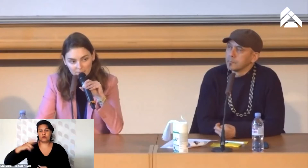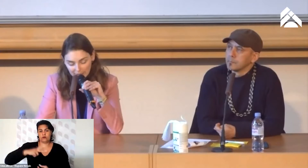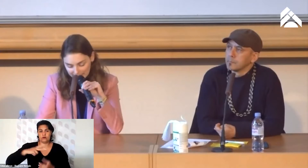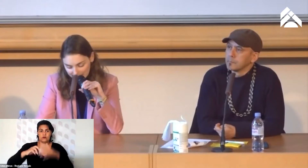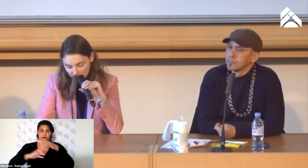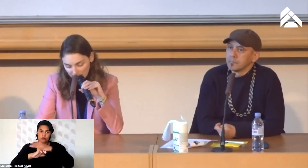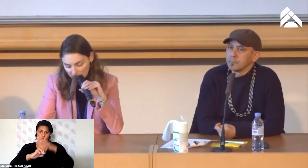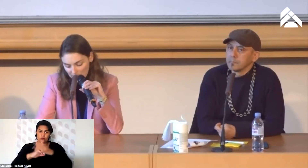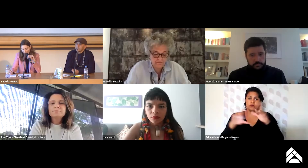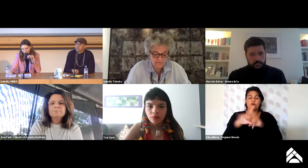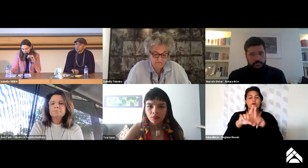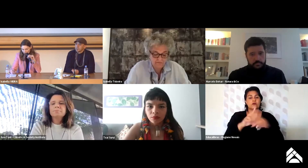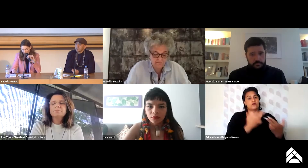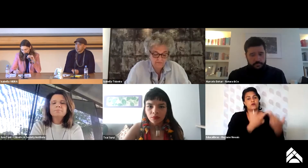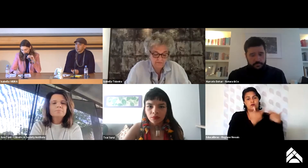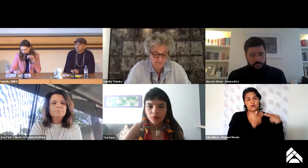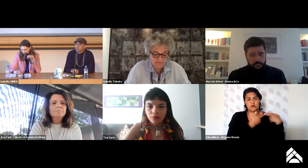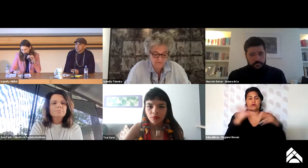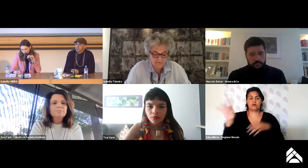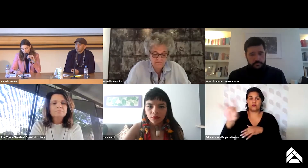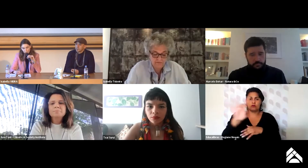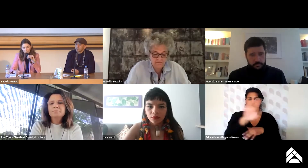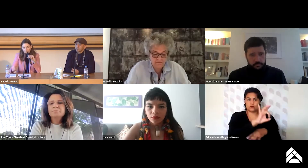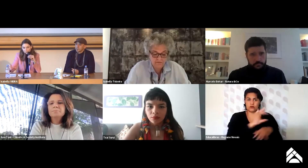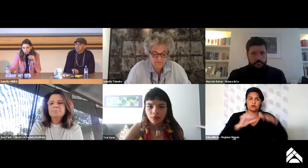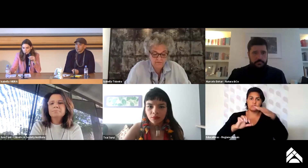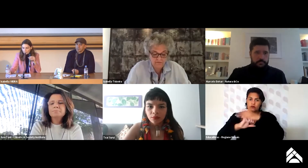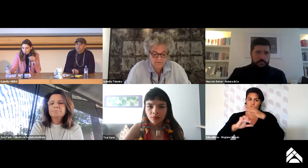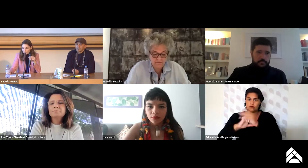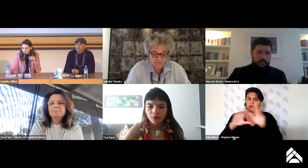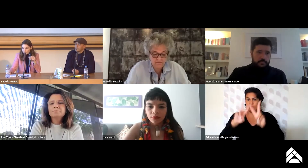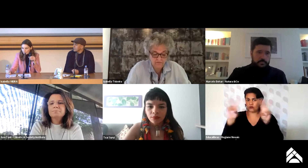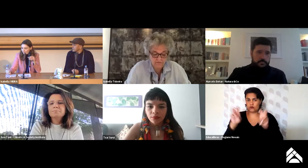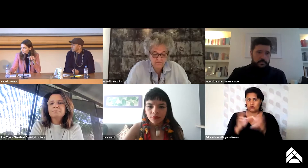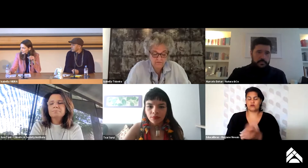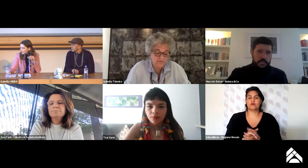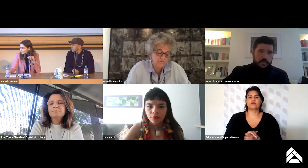das empresas também para esse assunto.